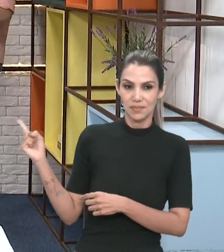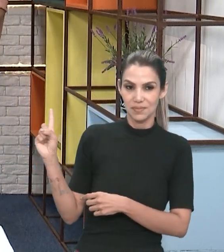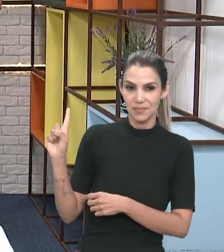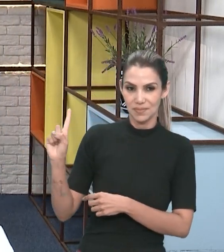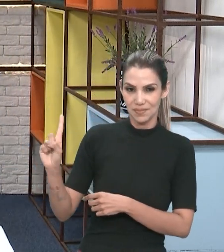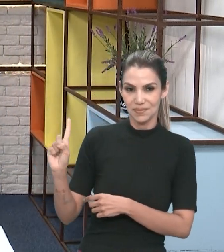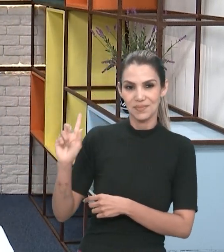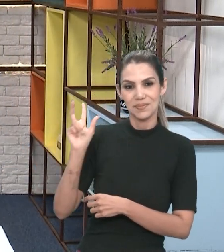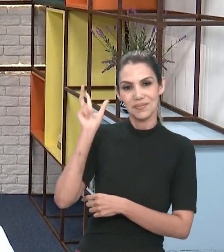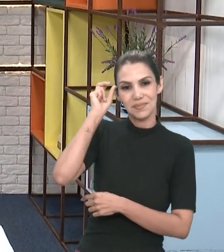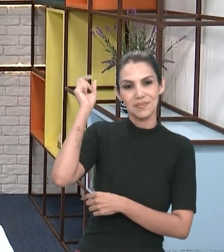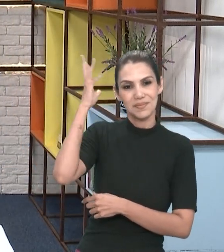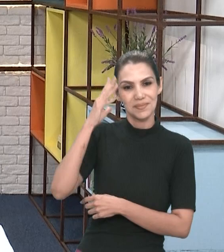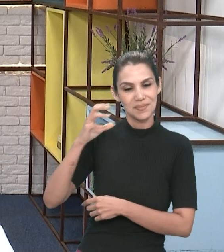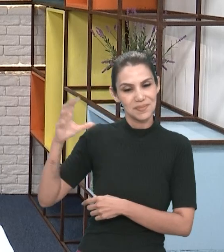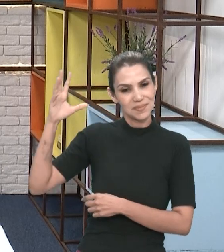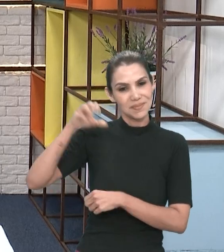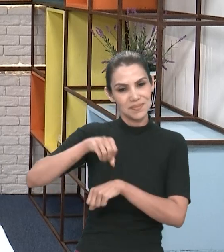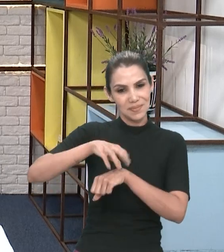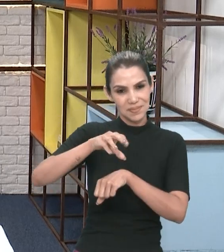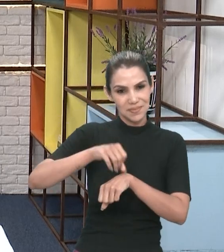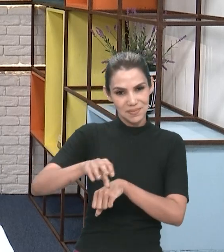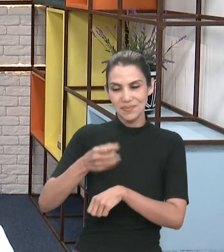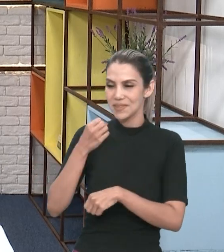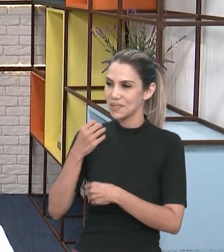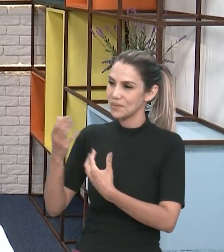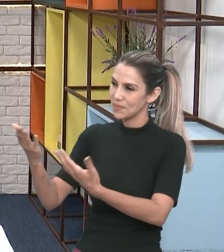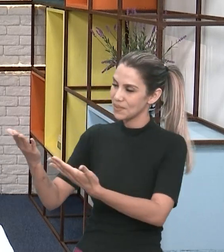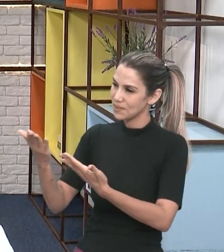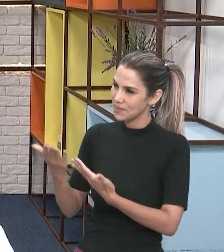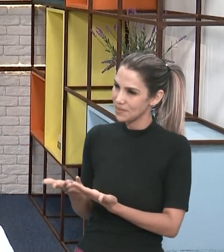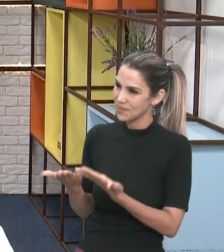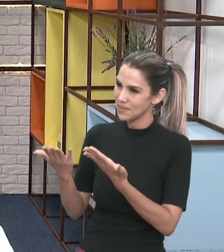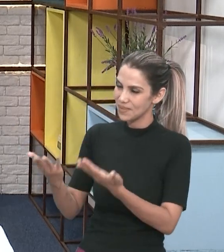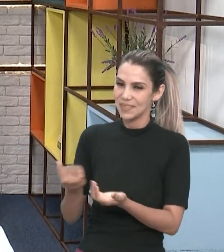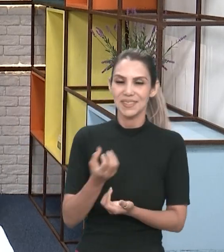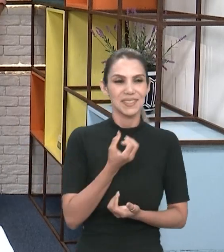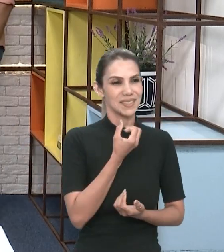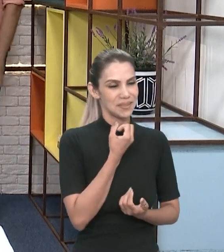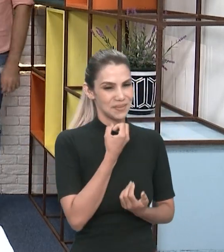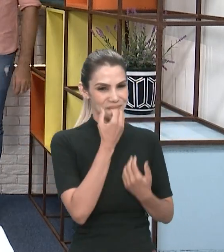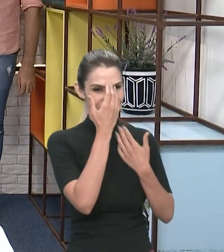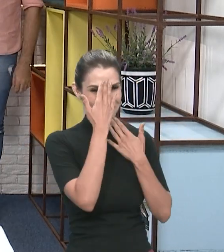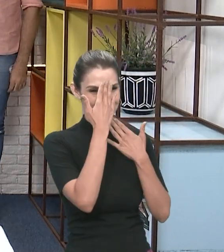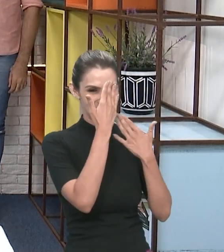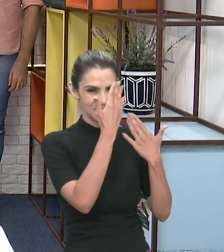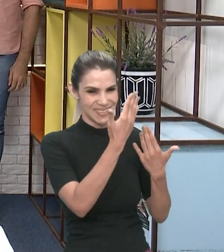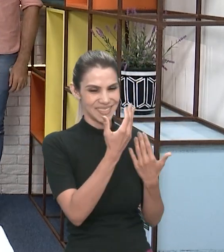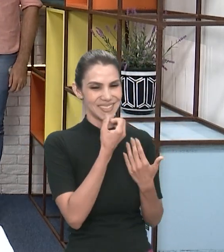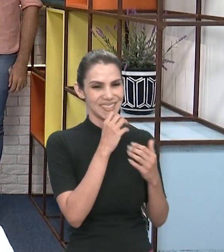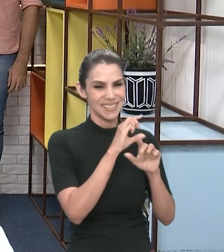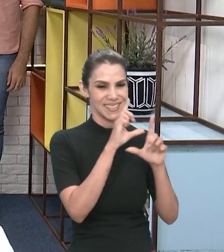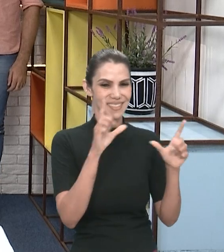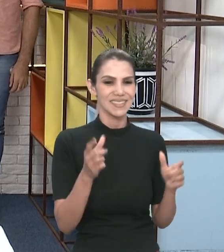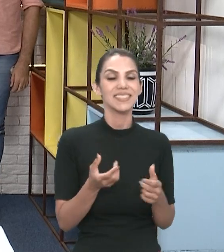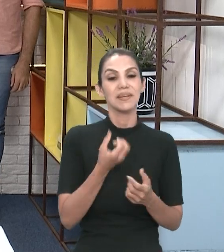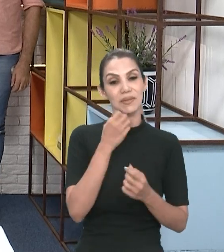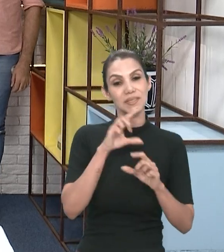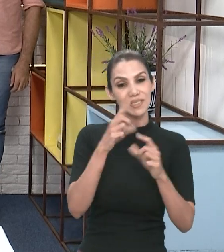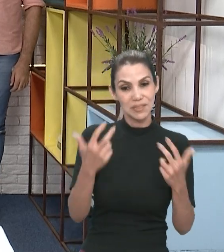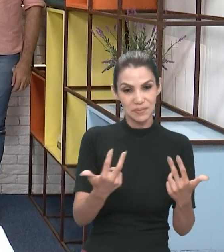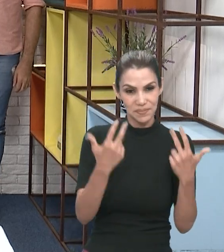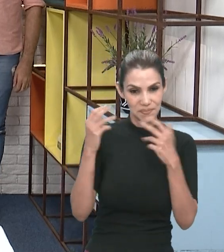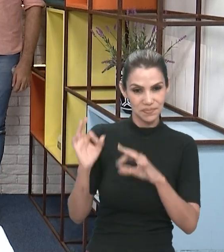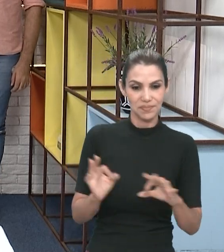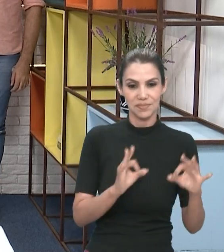Dutra, que já está aqui. Seja muito bem-vinda, Amanda. Oi, Cássio, obrigada. Que bom recebê-la aqui. Bom dia. Obrigada. Bom dia para você também que nos